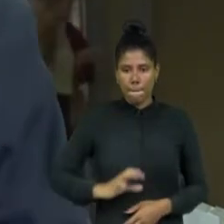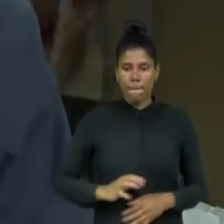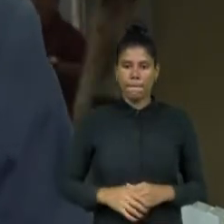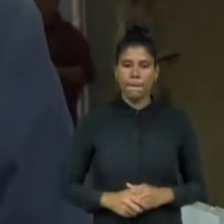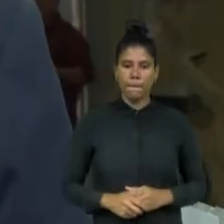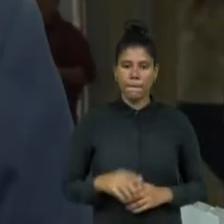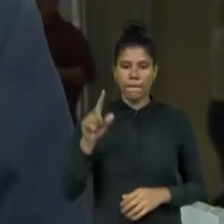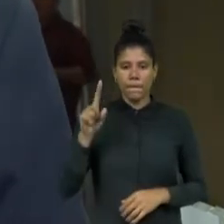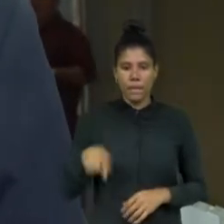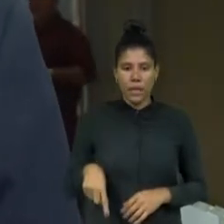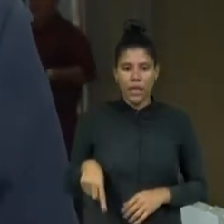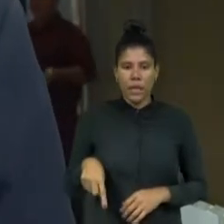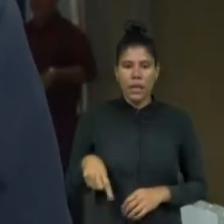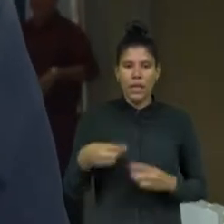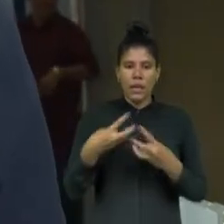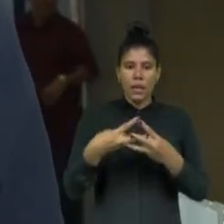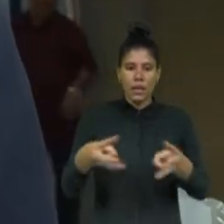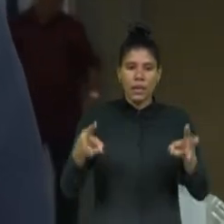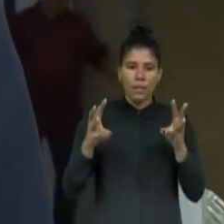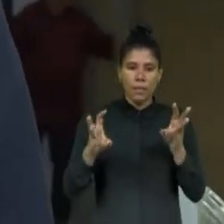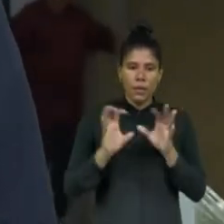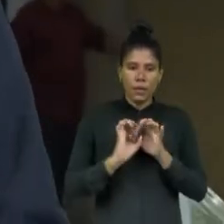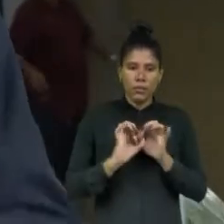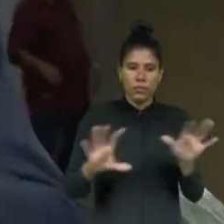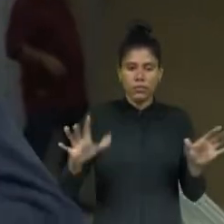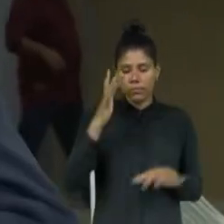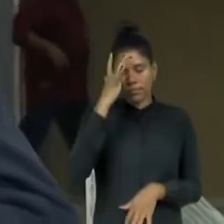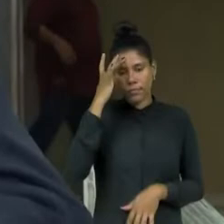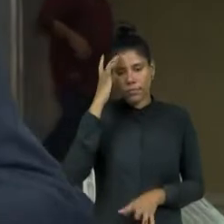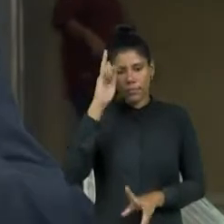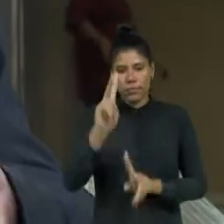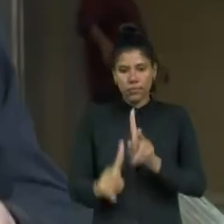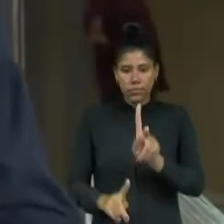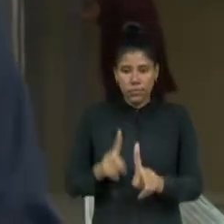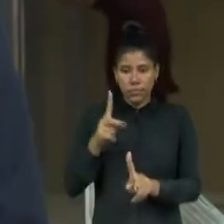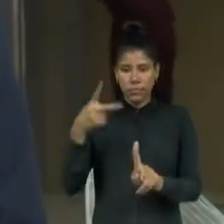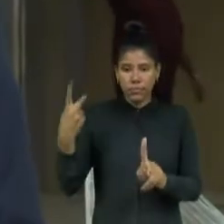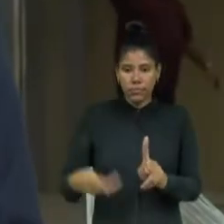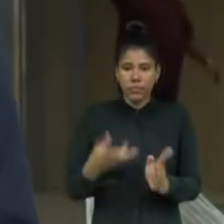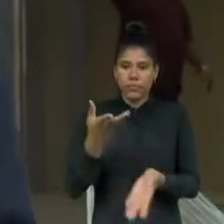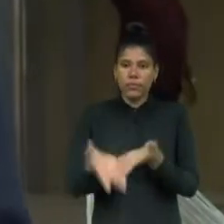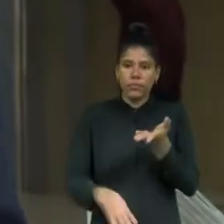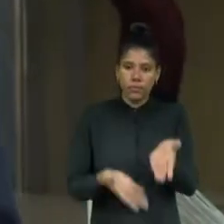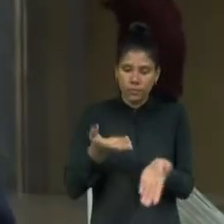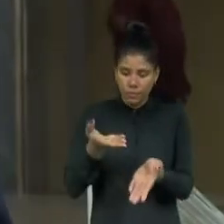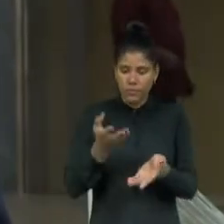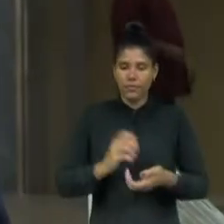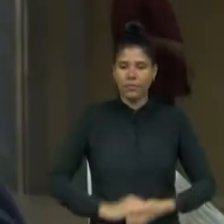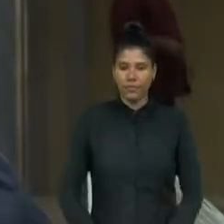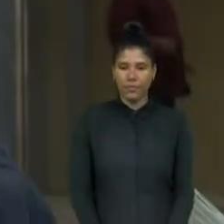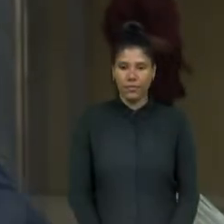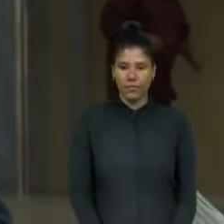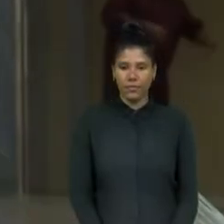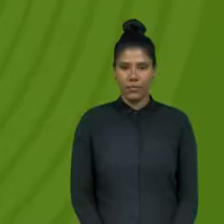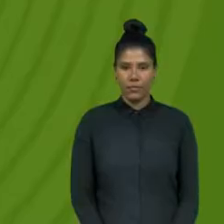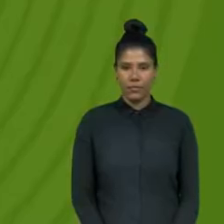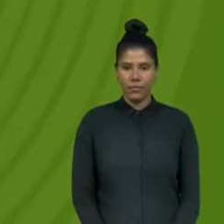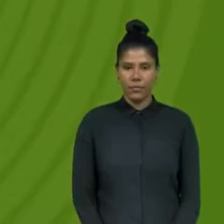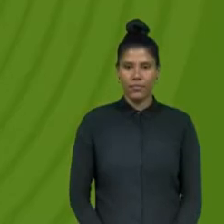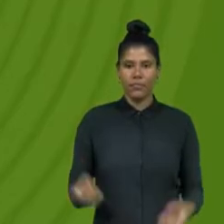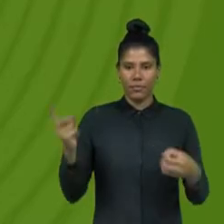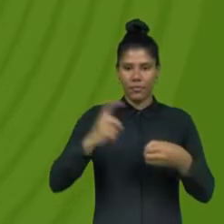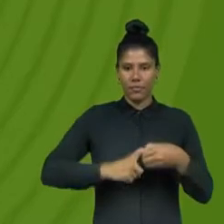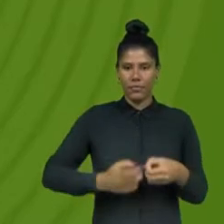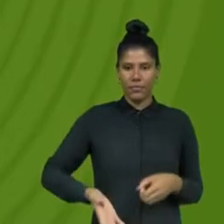à disposição da população prestando serviços aqui em Fortaleza, região metropolitana e todo o interior do estado. Voltamos ao estúdio, é com